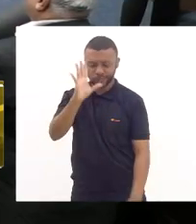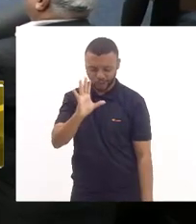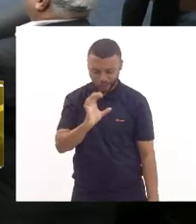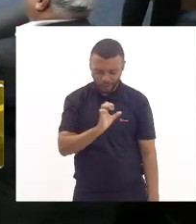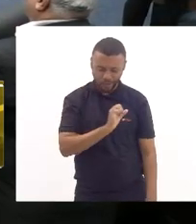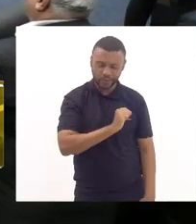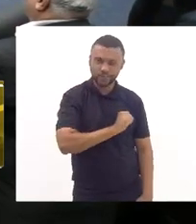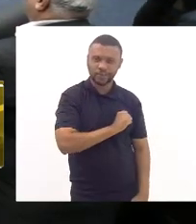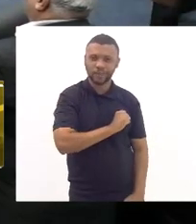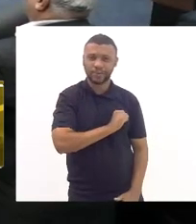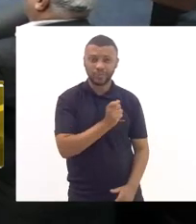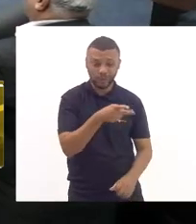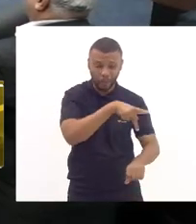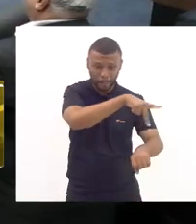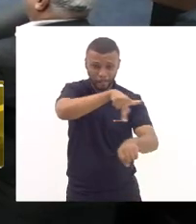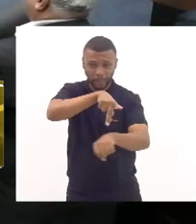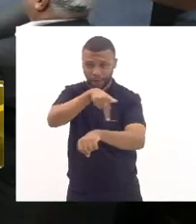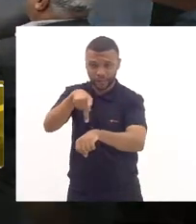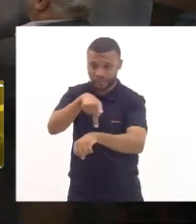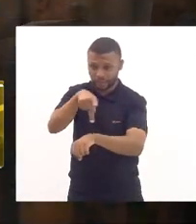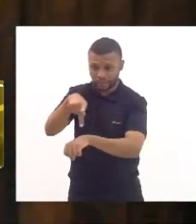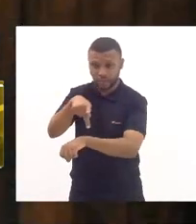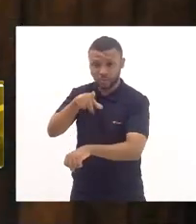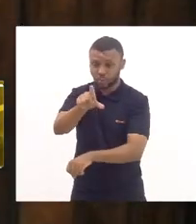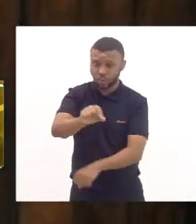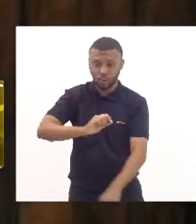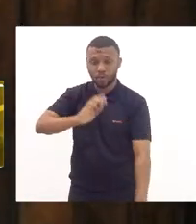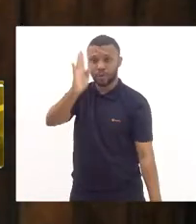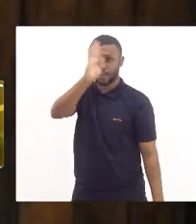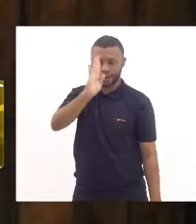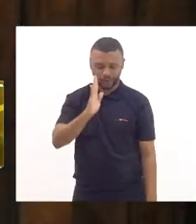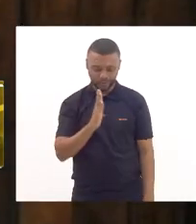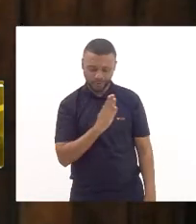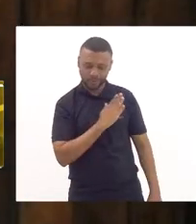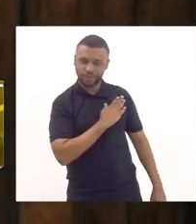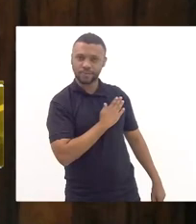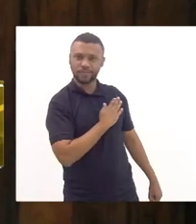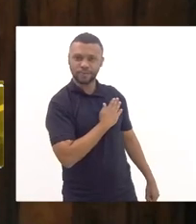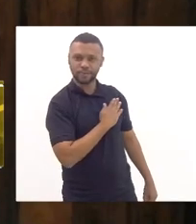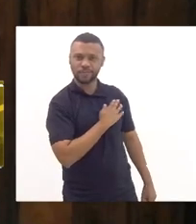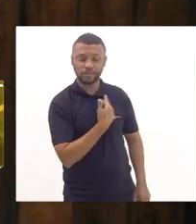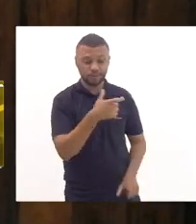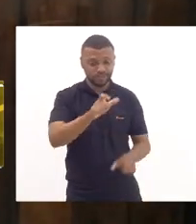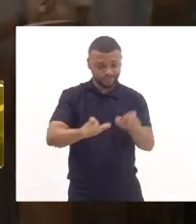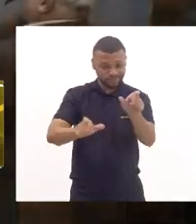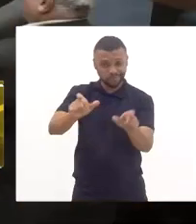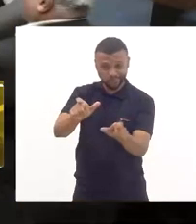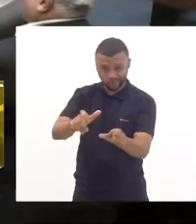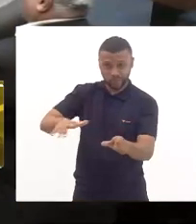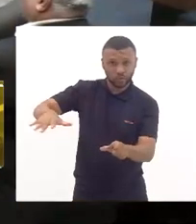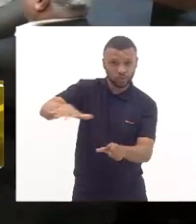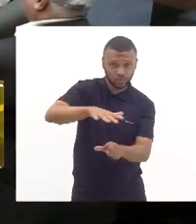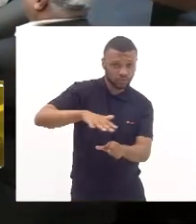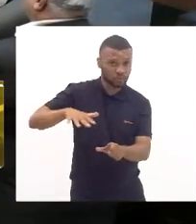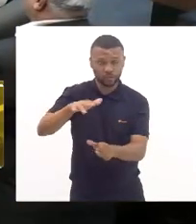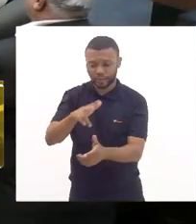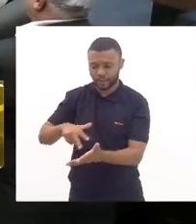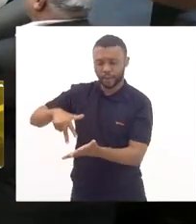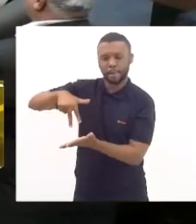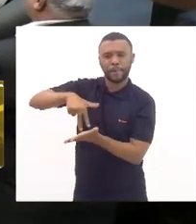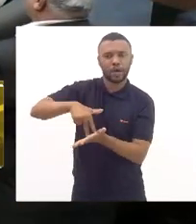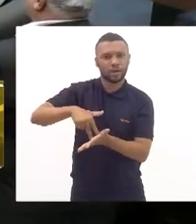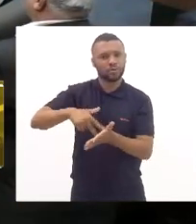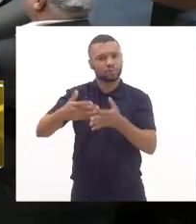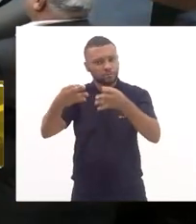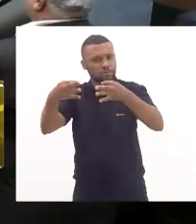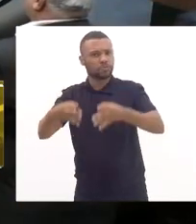adorada. Entre outras mil és tu, Brasil, ó pátria amada, dos filhos deste sol és mãe gentil,